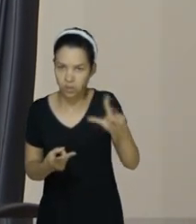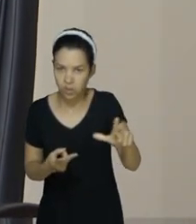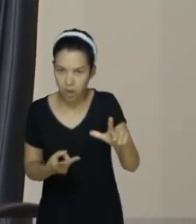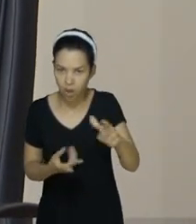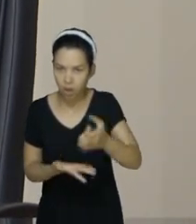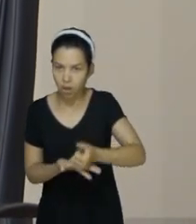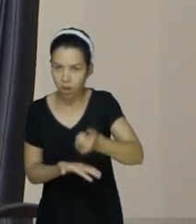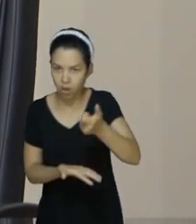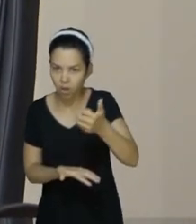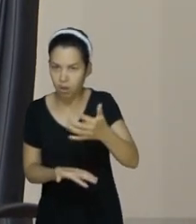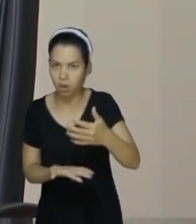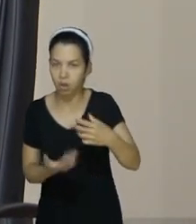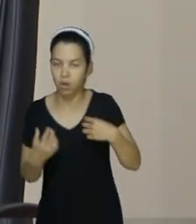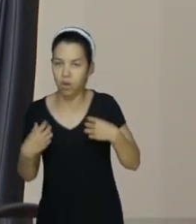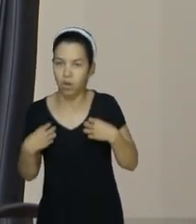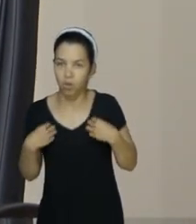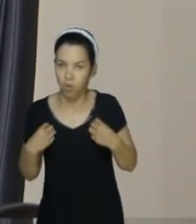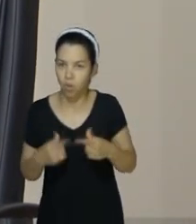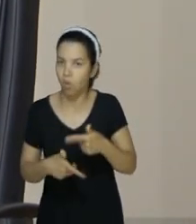comprar vestimentos, e